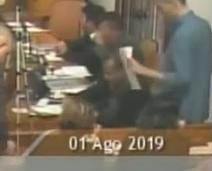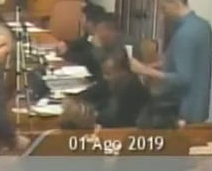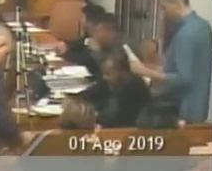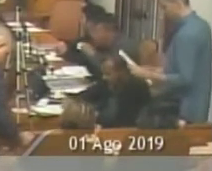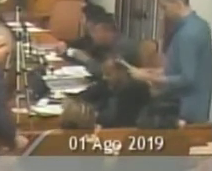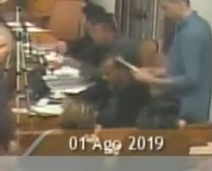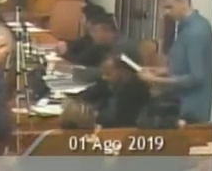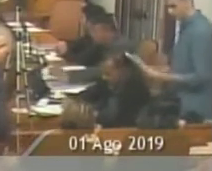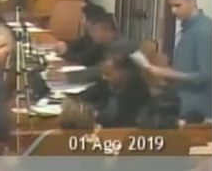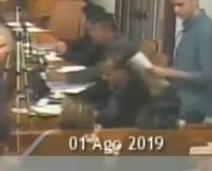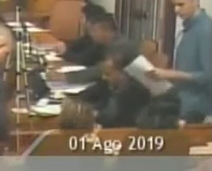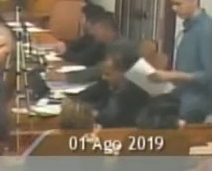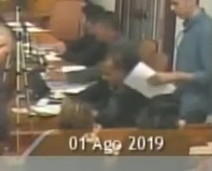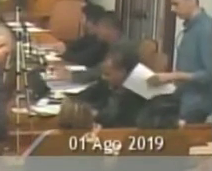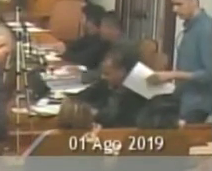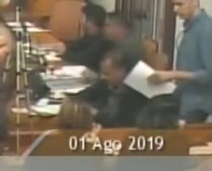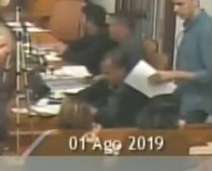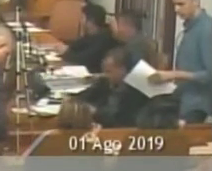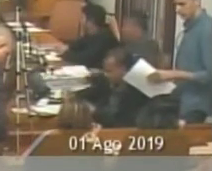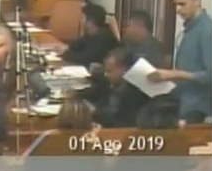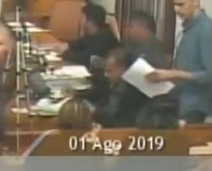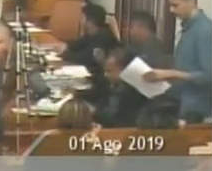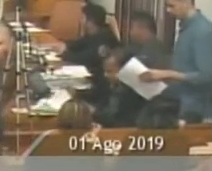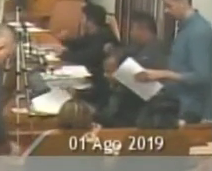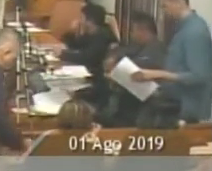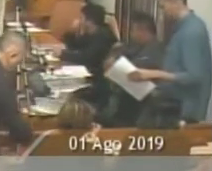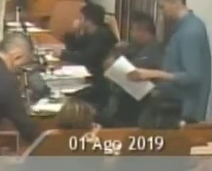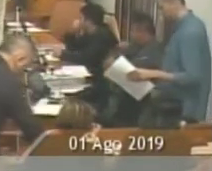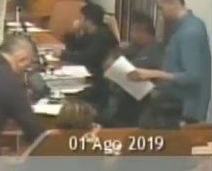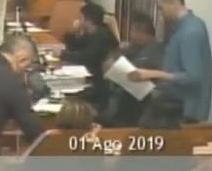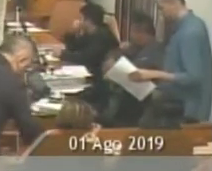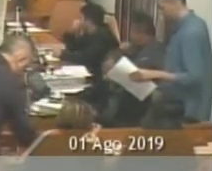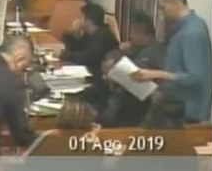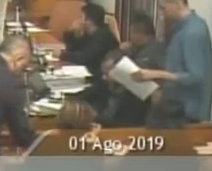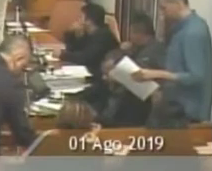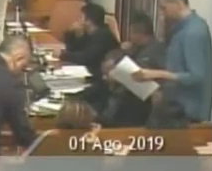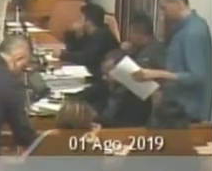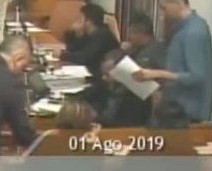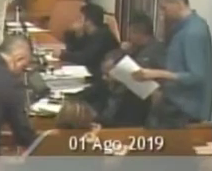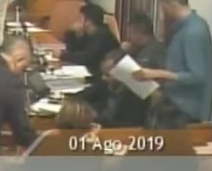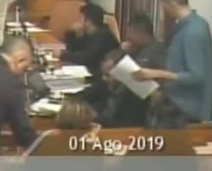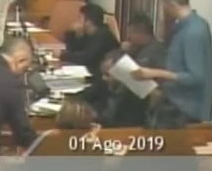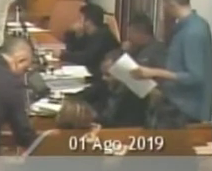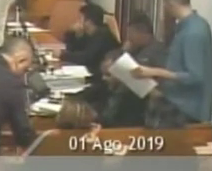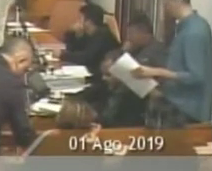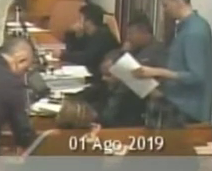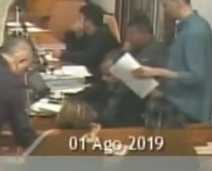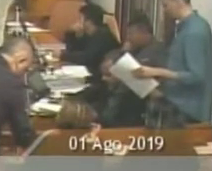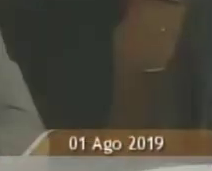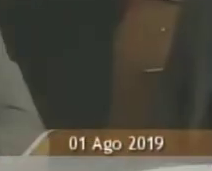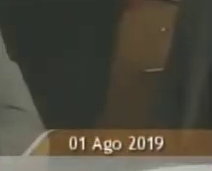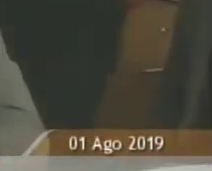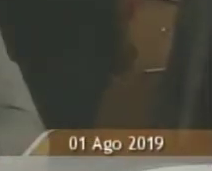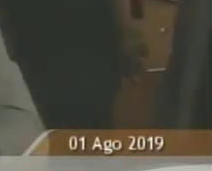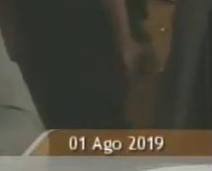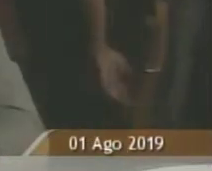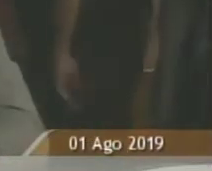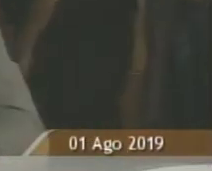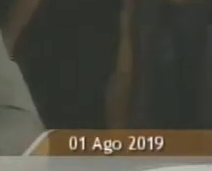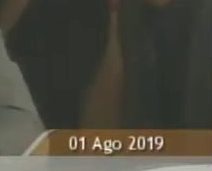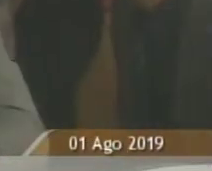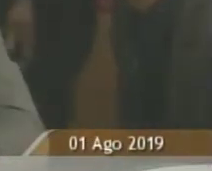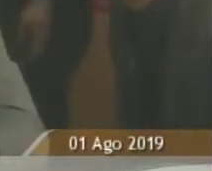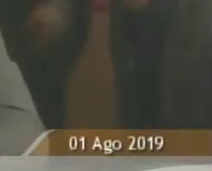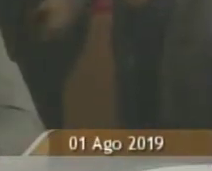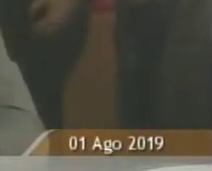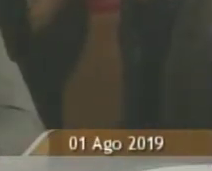concedendo a medalha João Arquimedes da Silva ao senhor Sérgio Ferreira da Silva. Indicação 1994, indicando ao prefeito a reforma geral